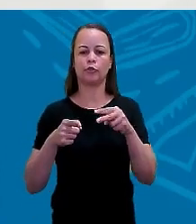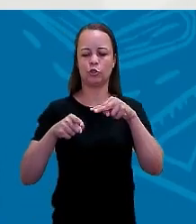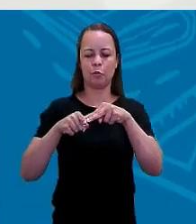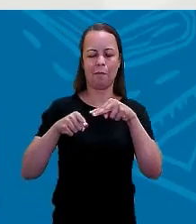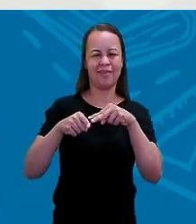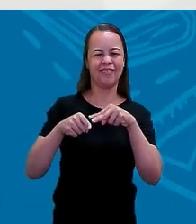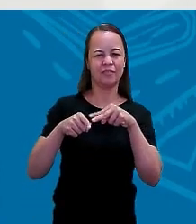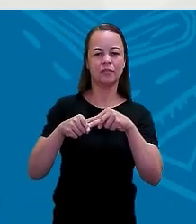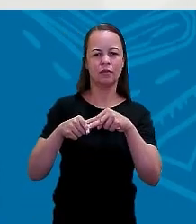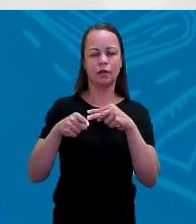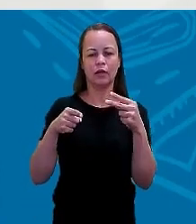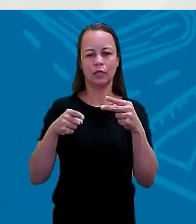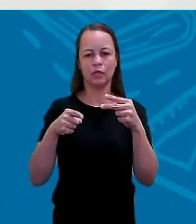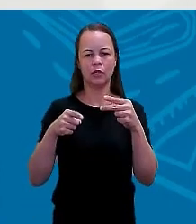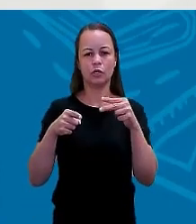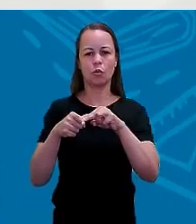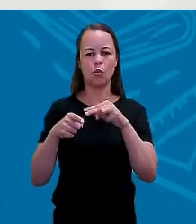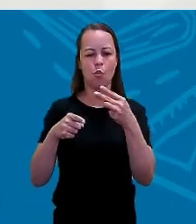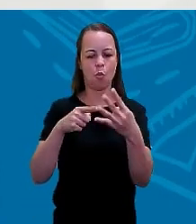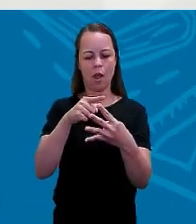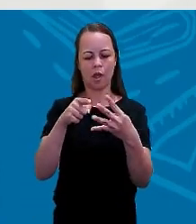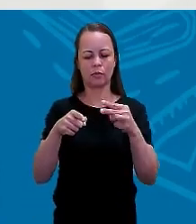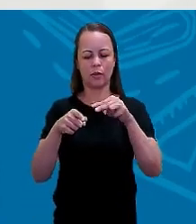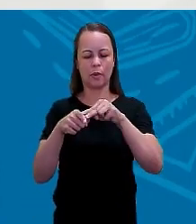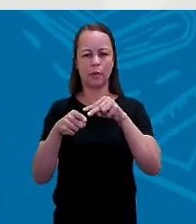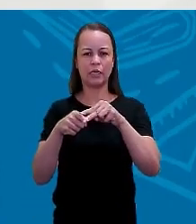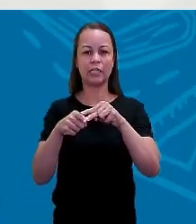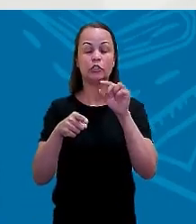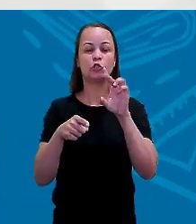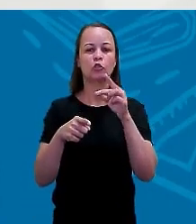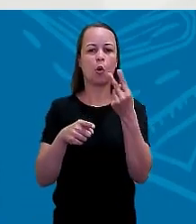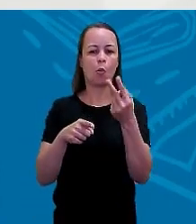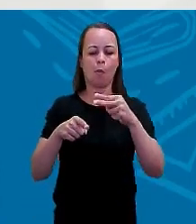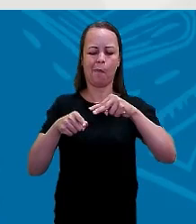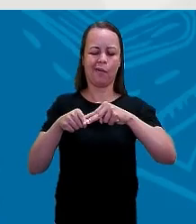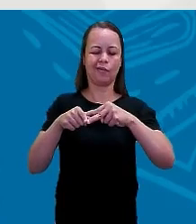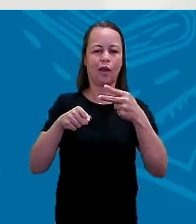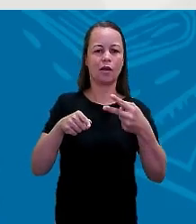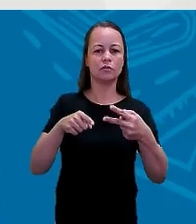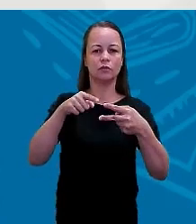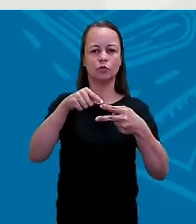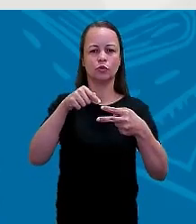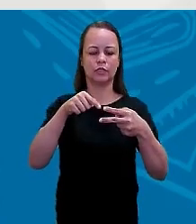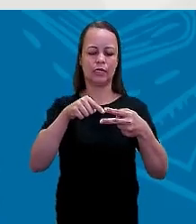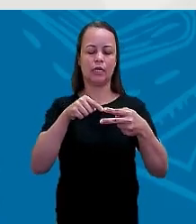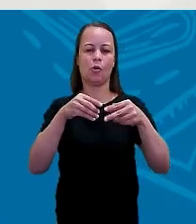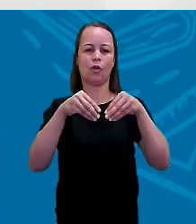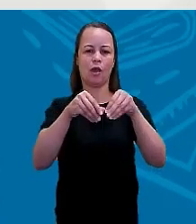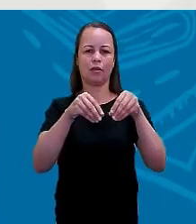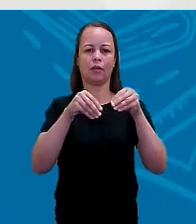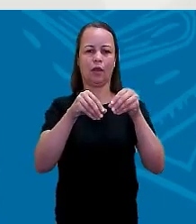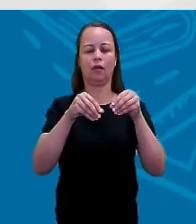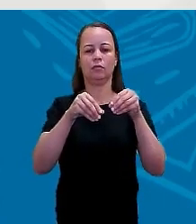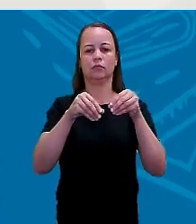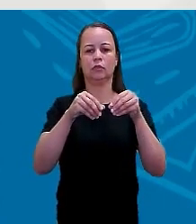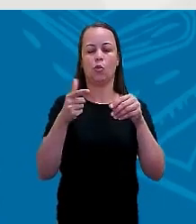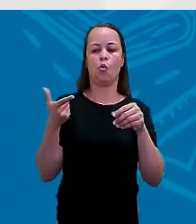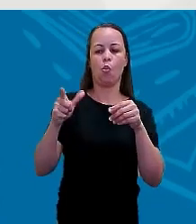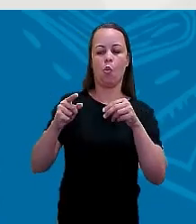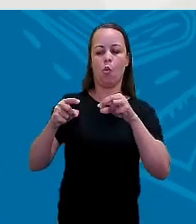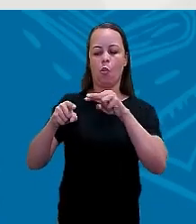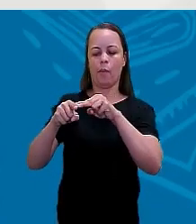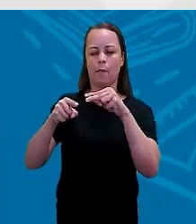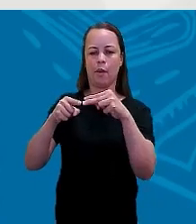4 pedaços, apenas um pedaço da pizza seria a Terra. Os outros 3 pedaços